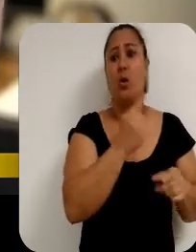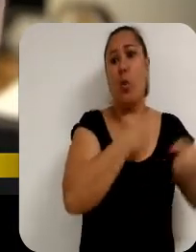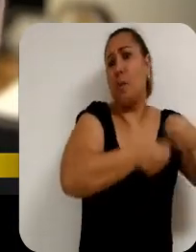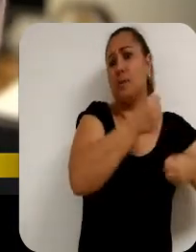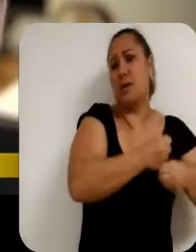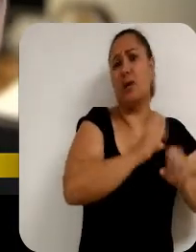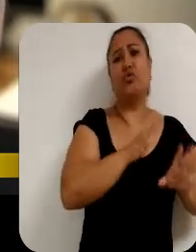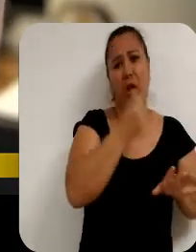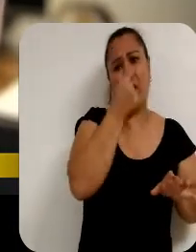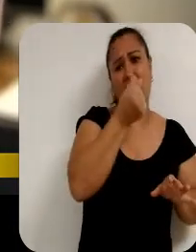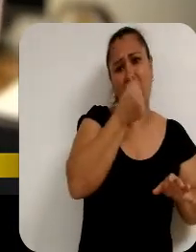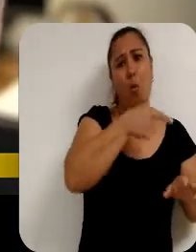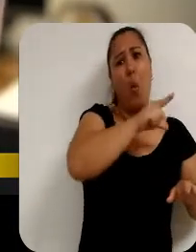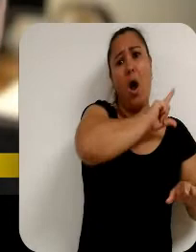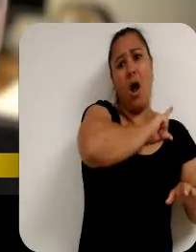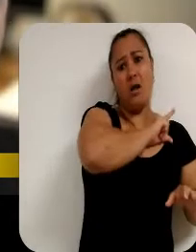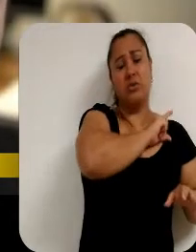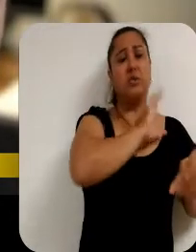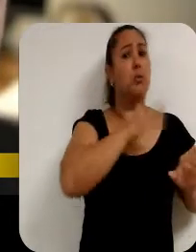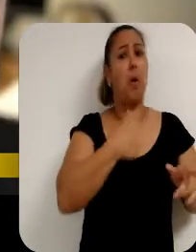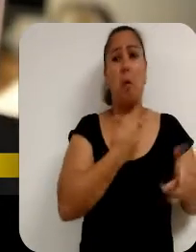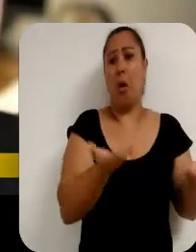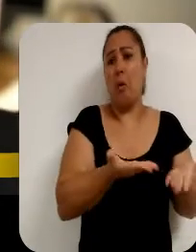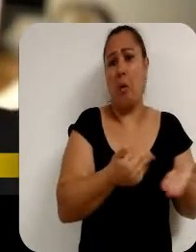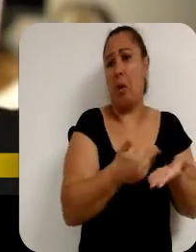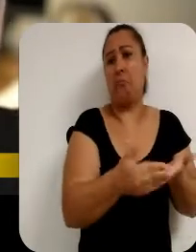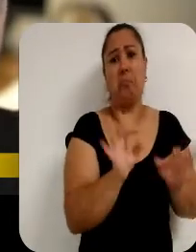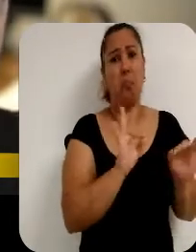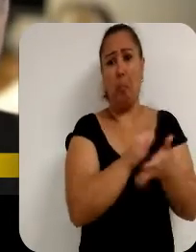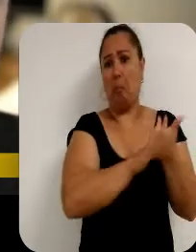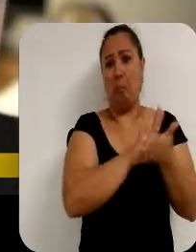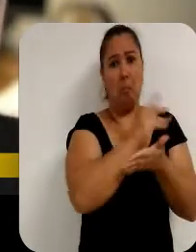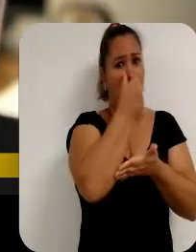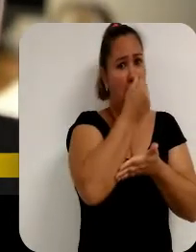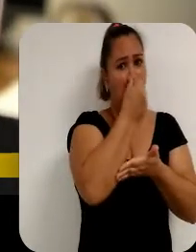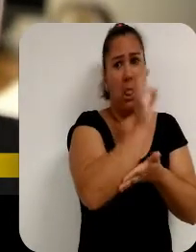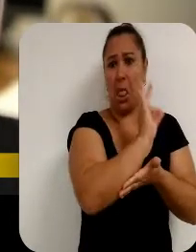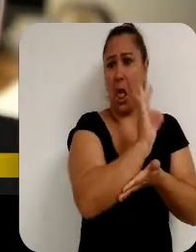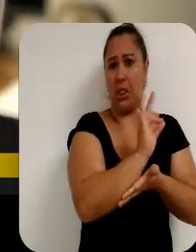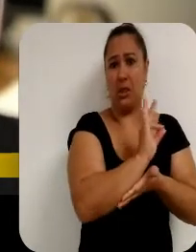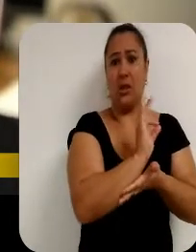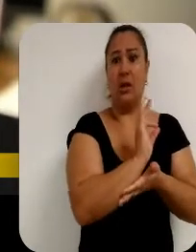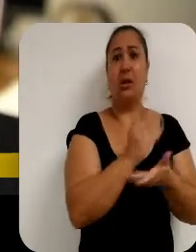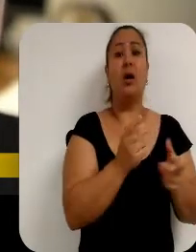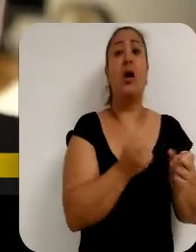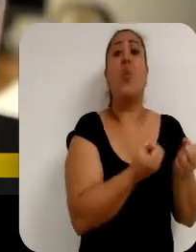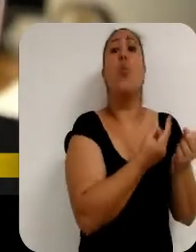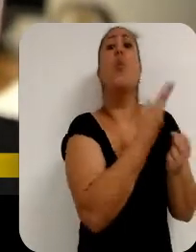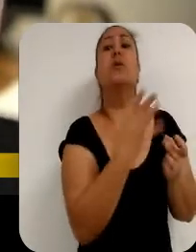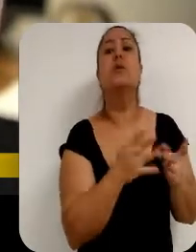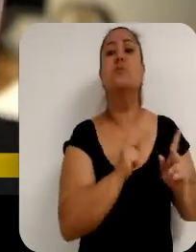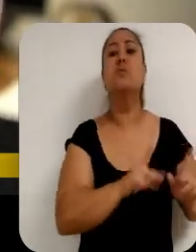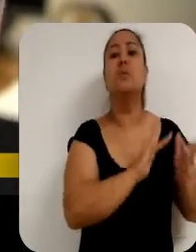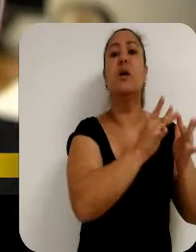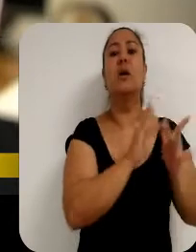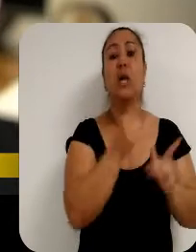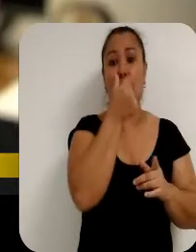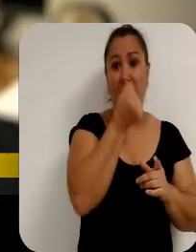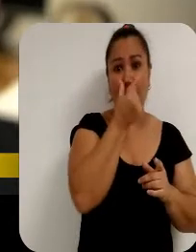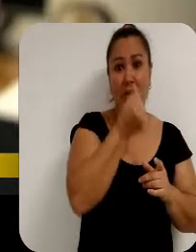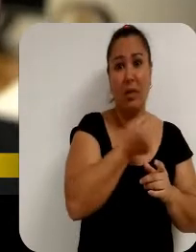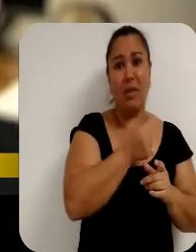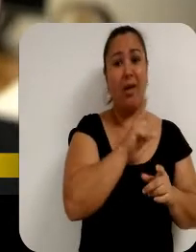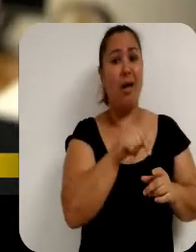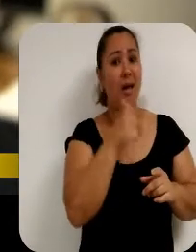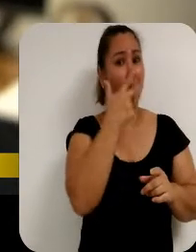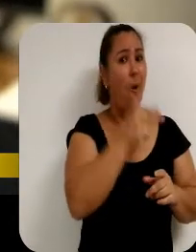está imune a ela agora e não pega ela. Então o potencial de pessoas infectadas com gripe é relativamente baixo todo